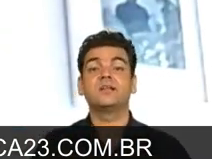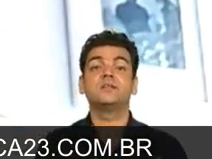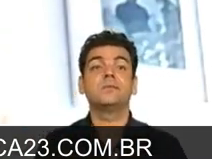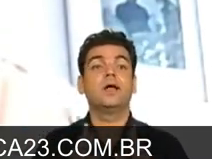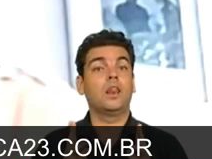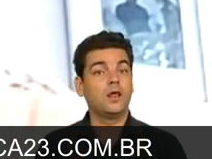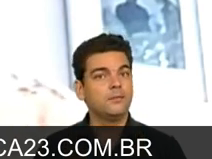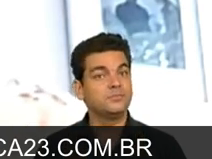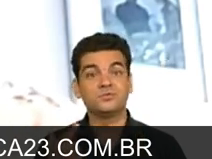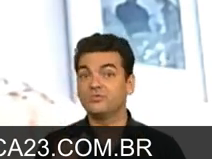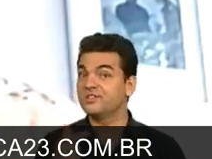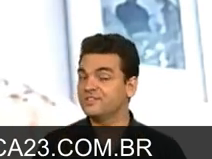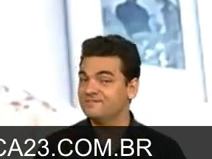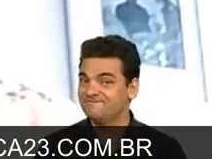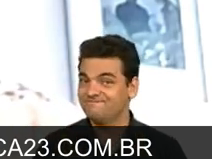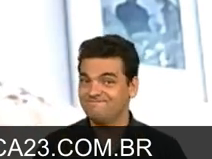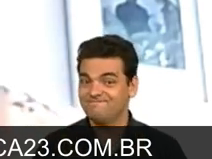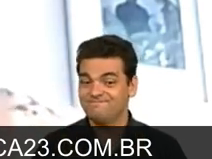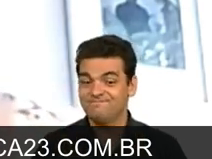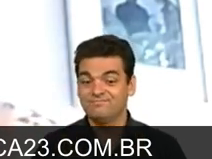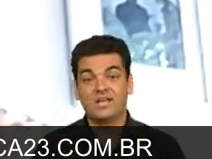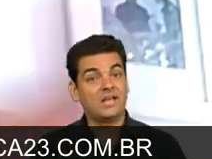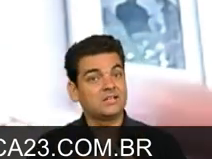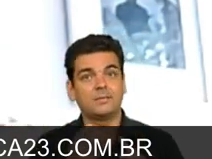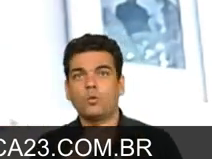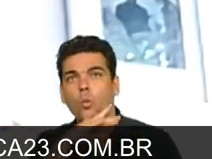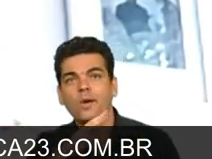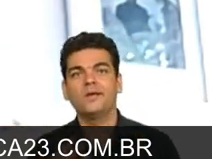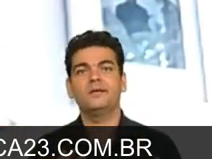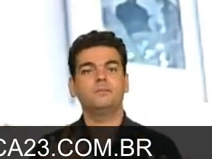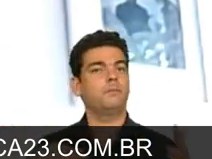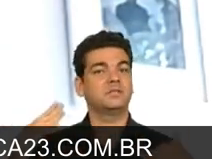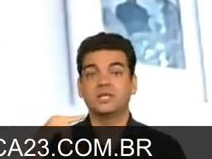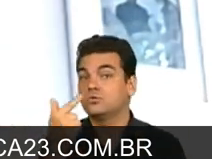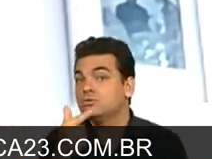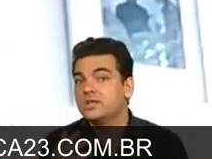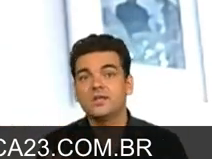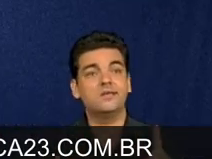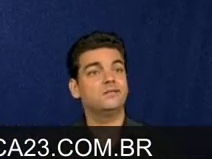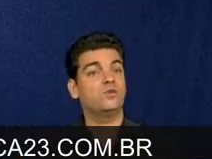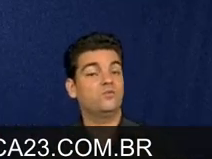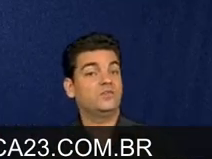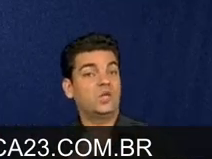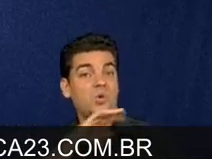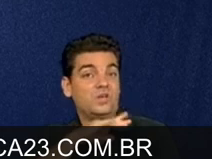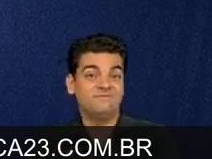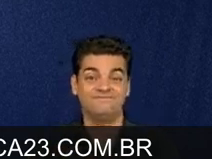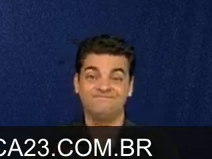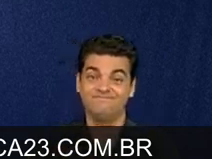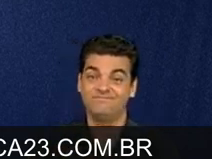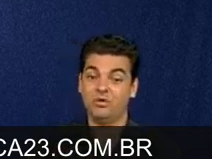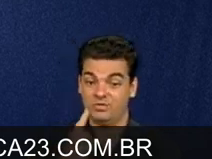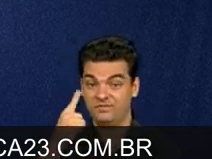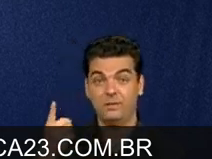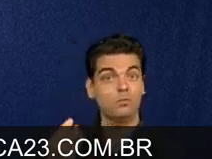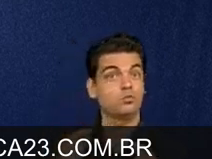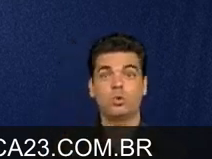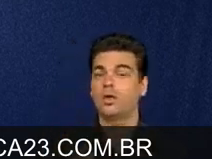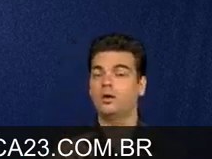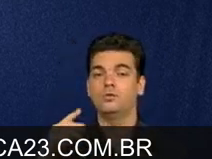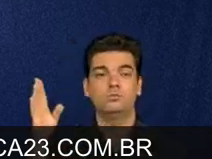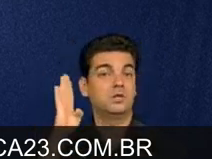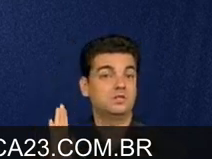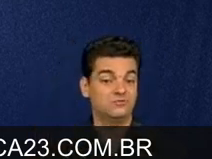que garantam a sua qualidade de saúde, de moradia, de lazer, de vida. Em várias localidades do país,